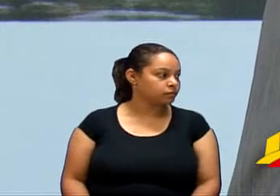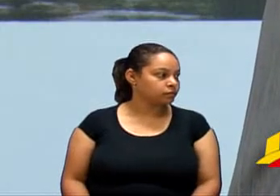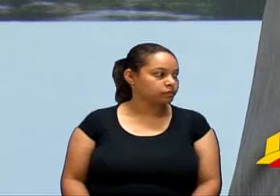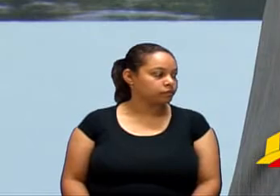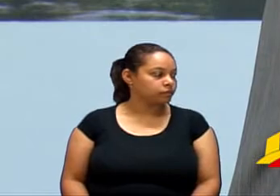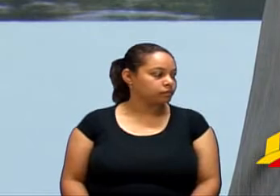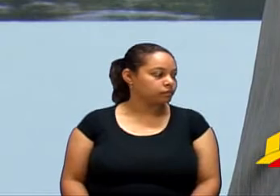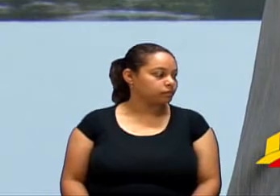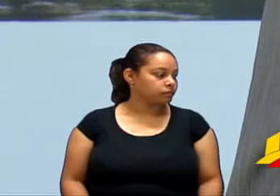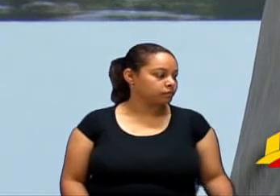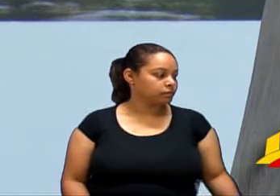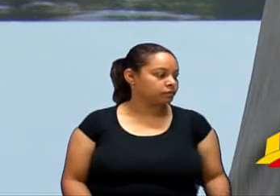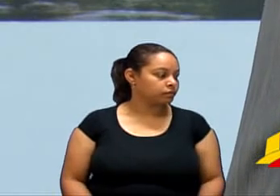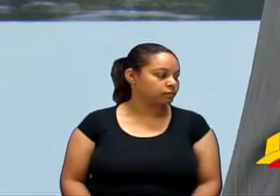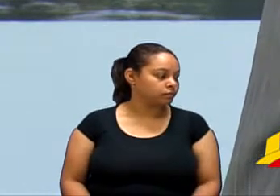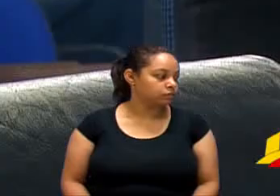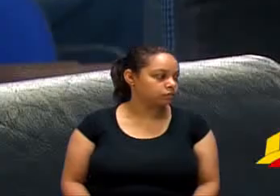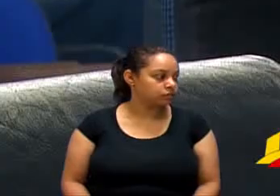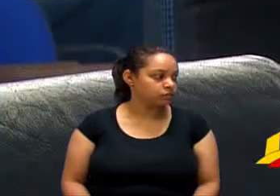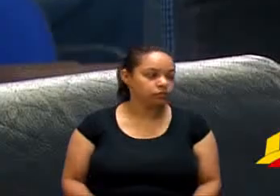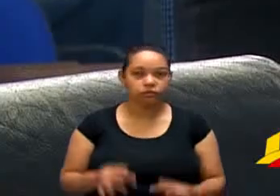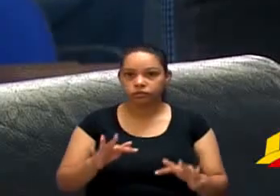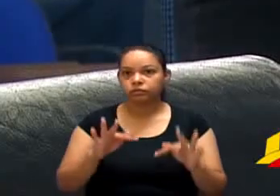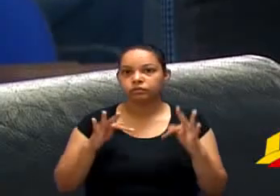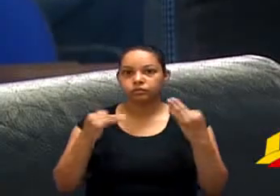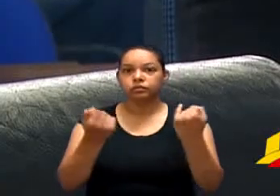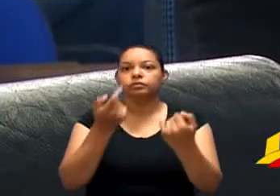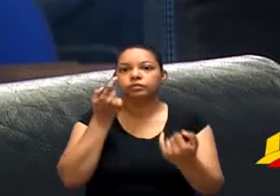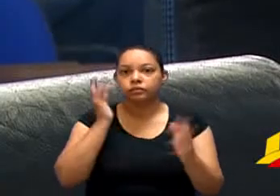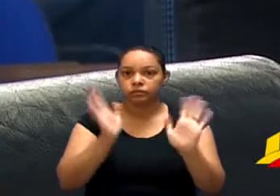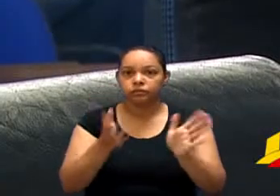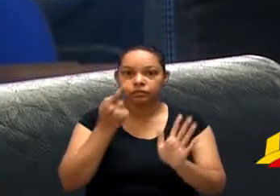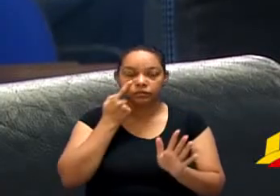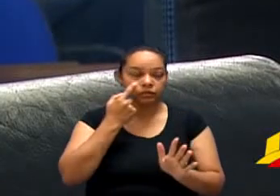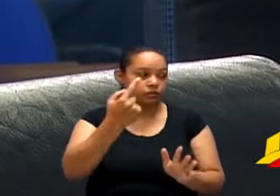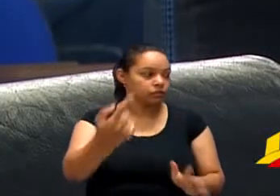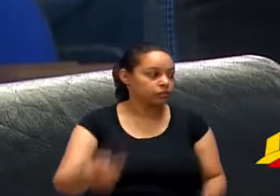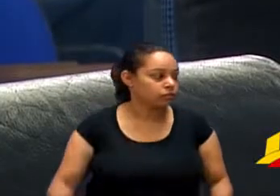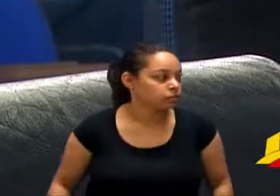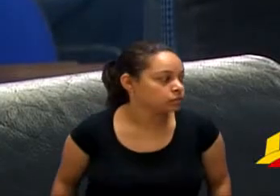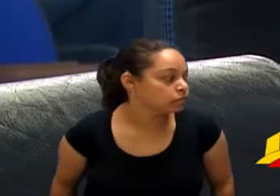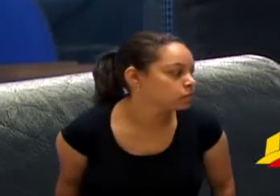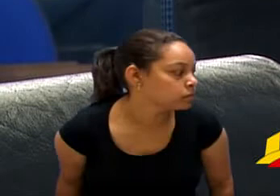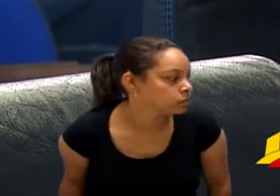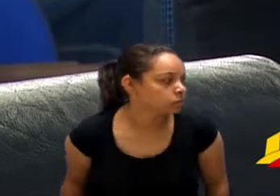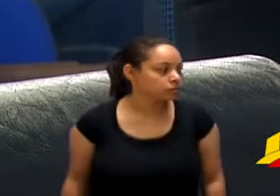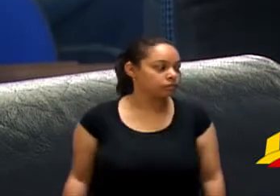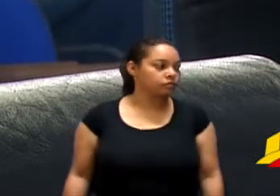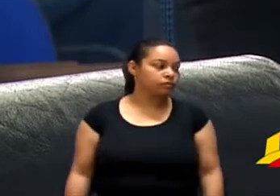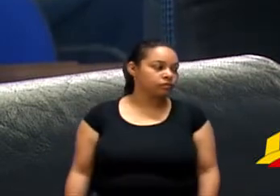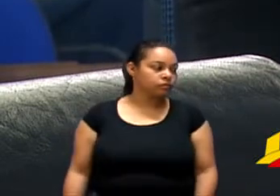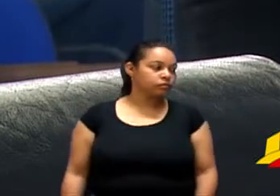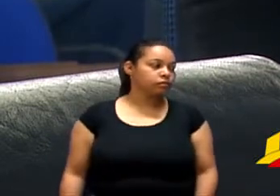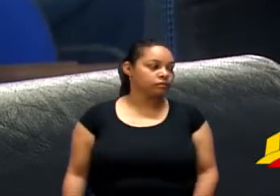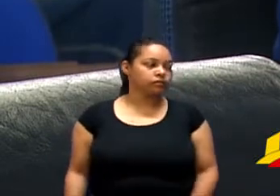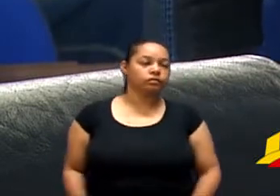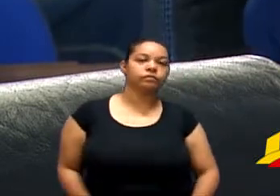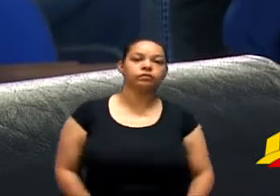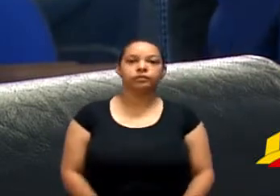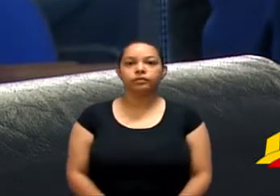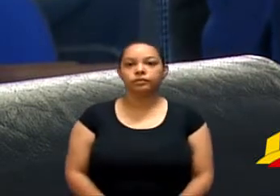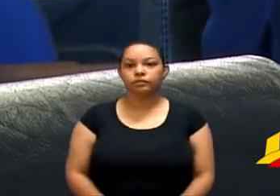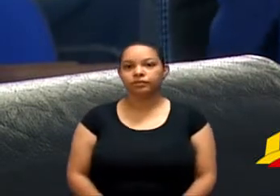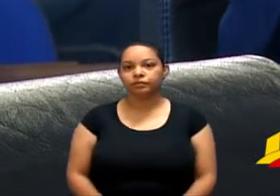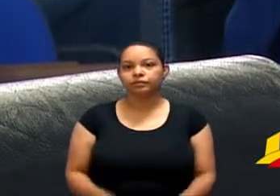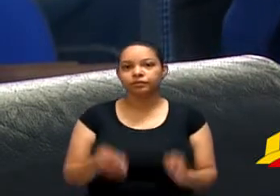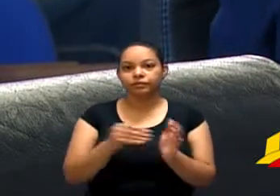todo mundo já viu isso a falta de agilidade na na sessão de dar uma é